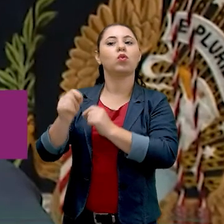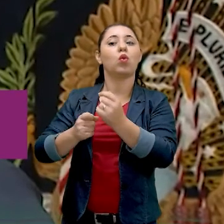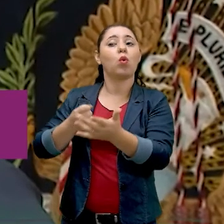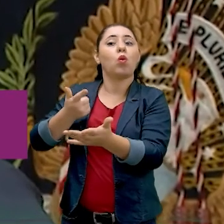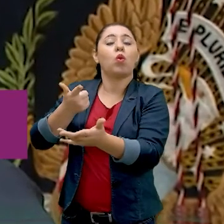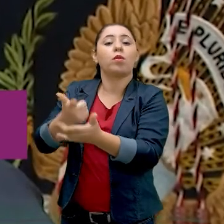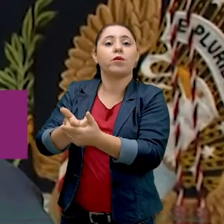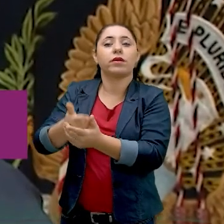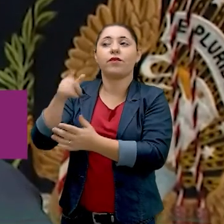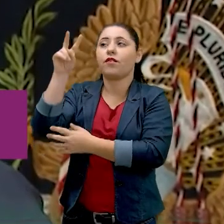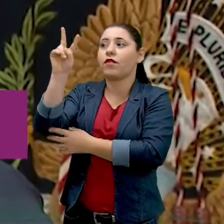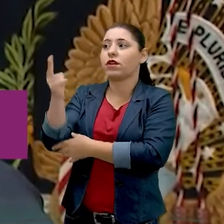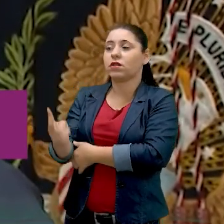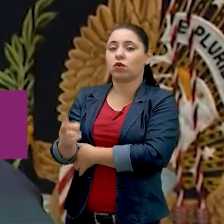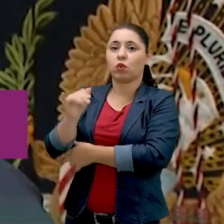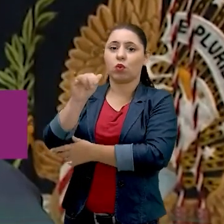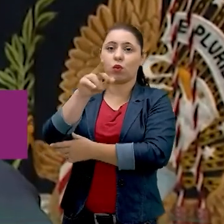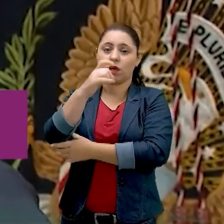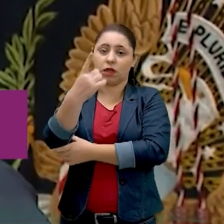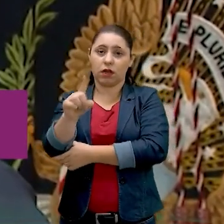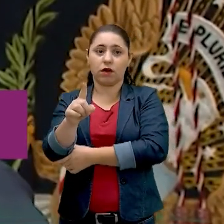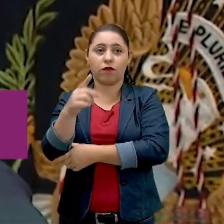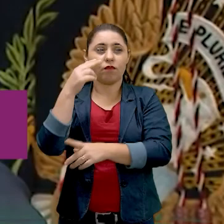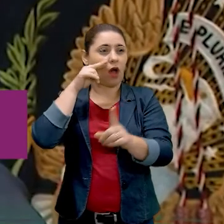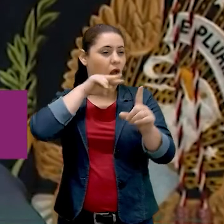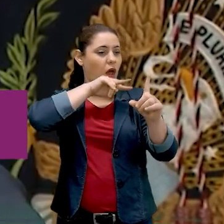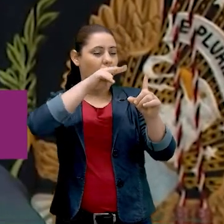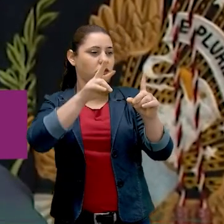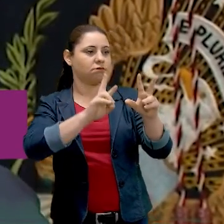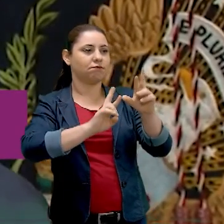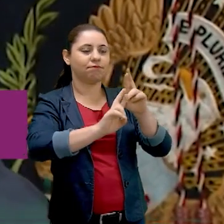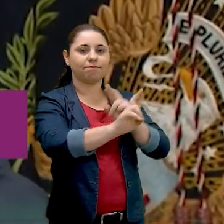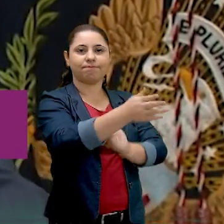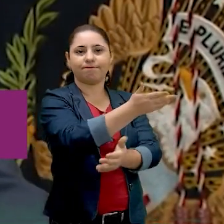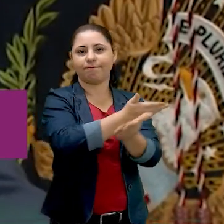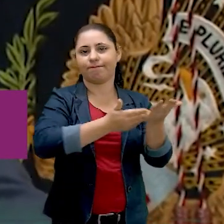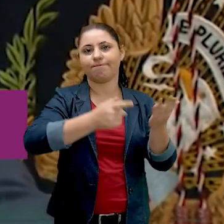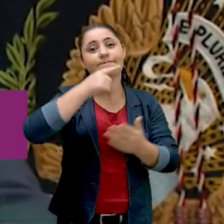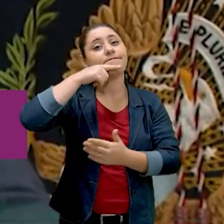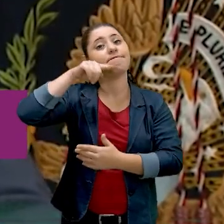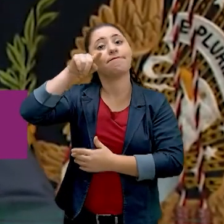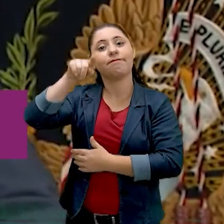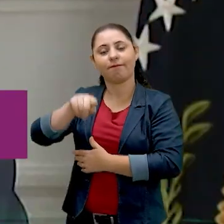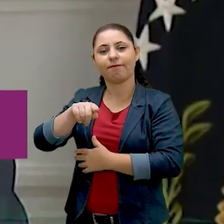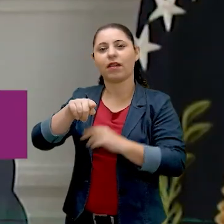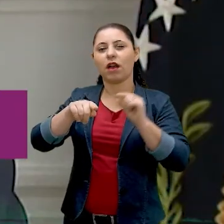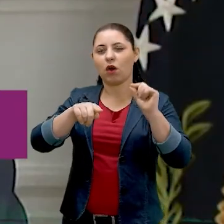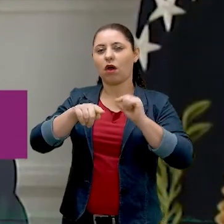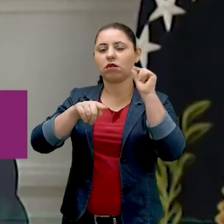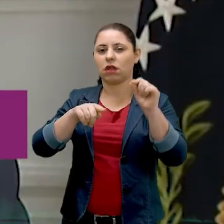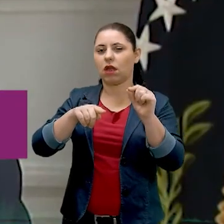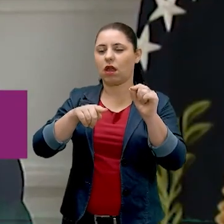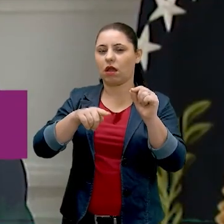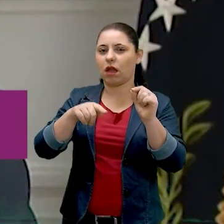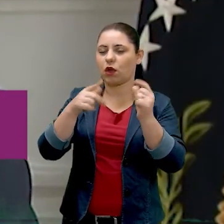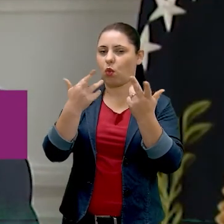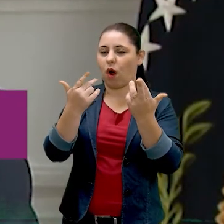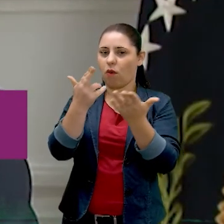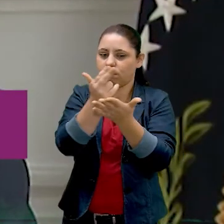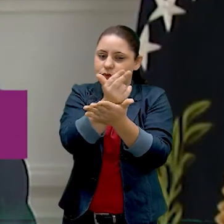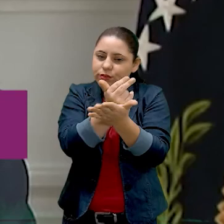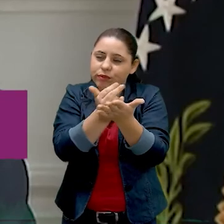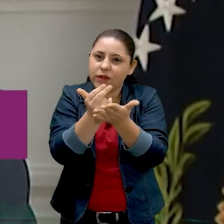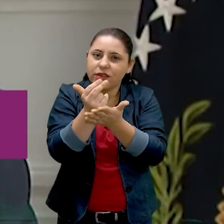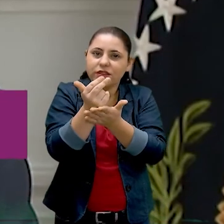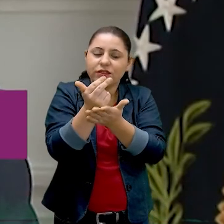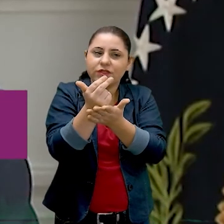que significa isso? Que a Venezuela e o Irã verão com outros olhos essa relação com a Rússia. Isso é